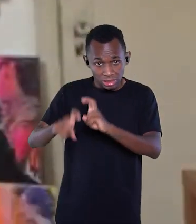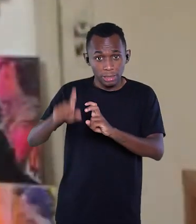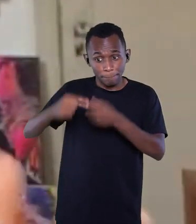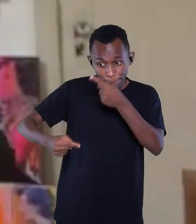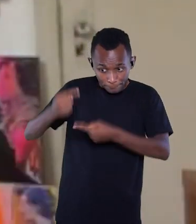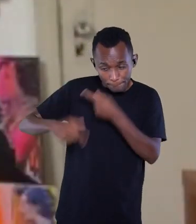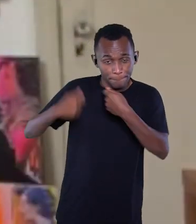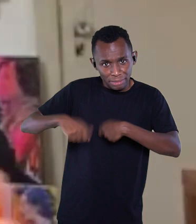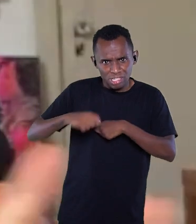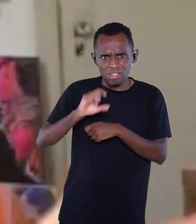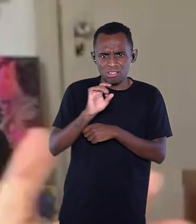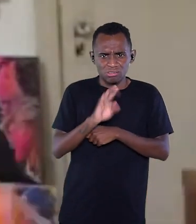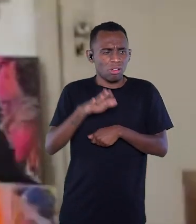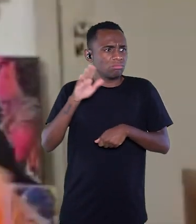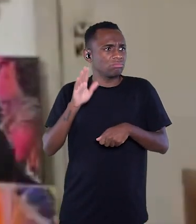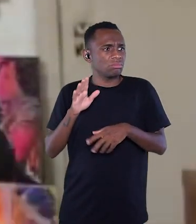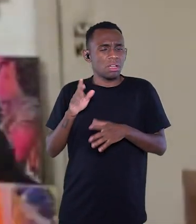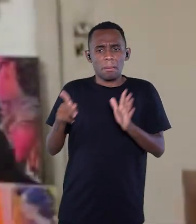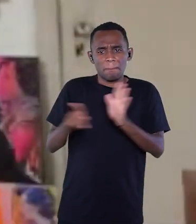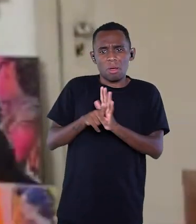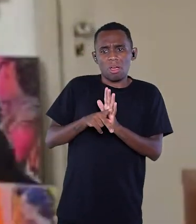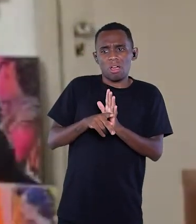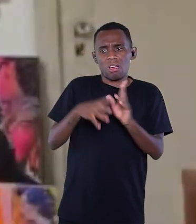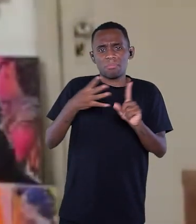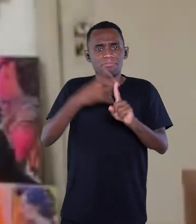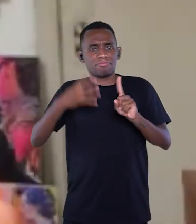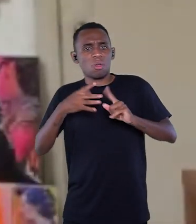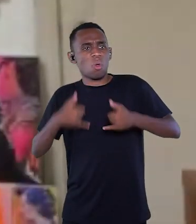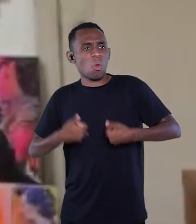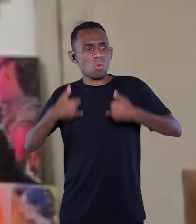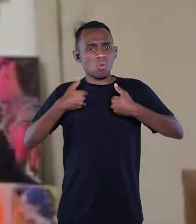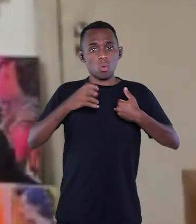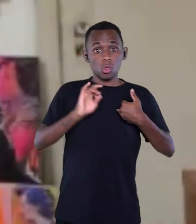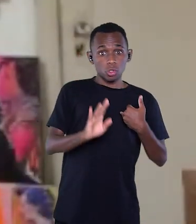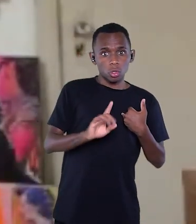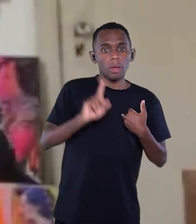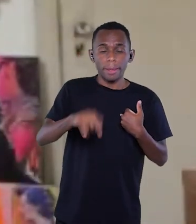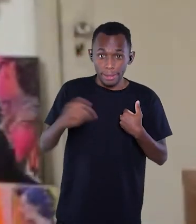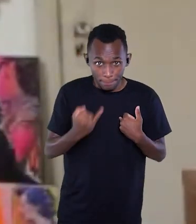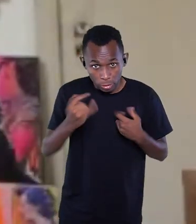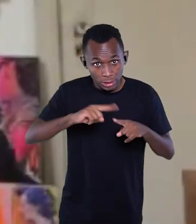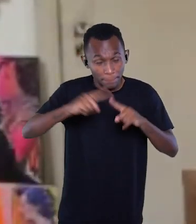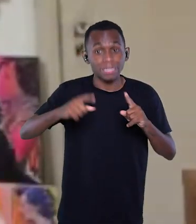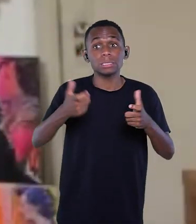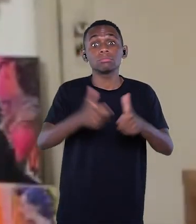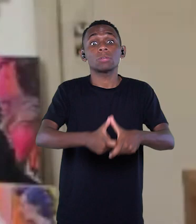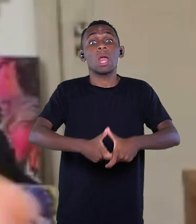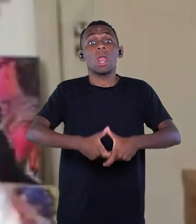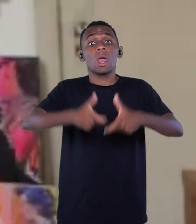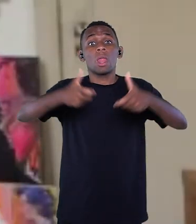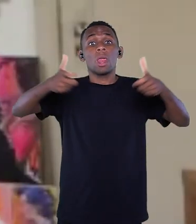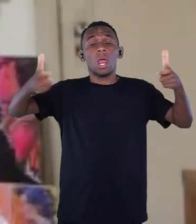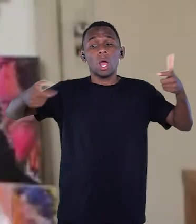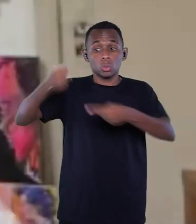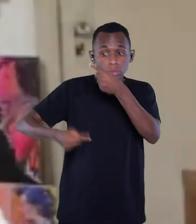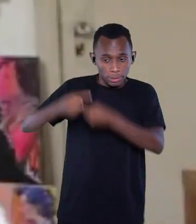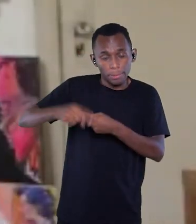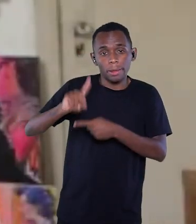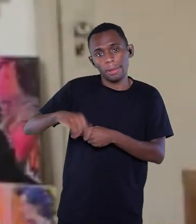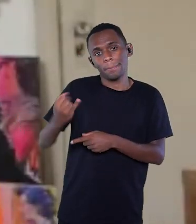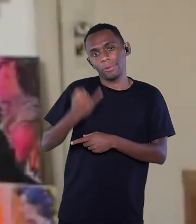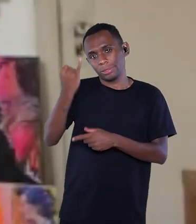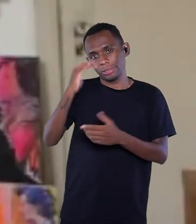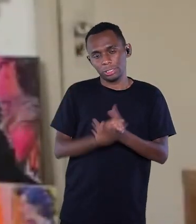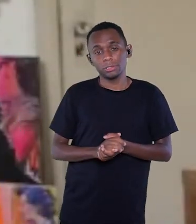não é uma militância fora ali, que a gente só tem que falar sobre orgulho e tal, isso é muito importante, né? Isso faz parte do que eu